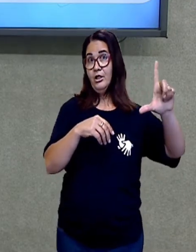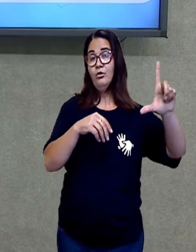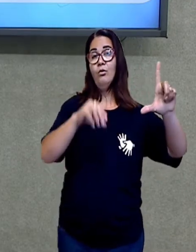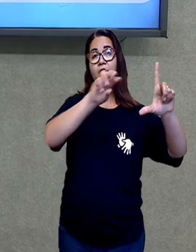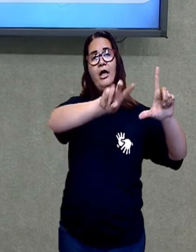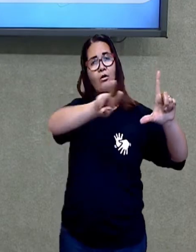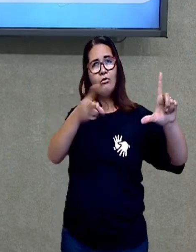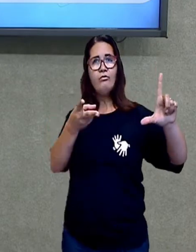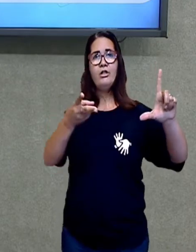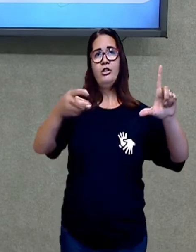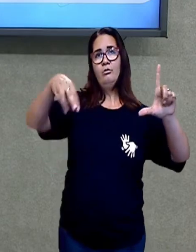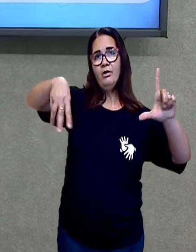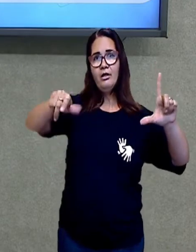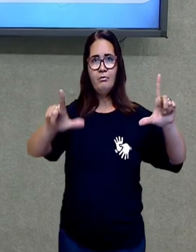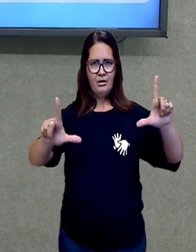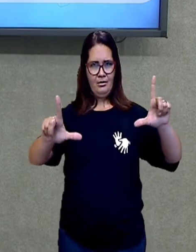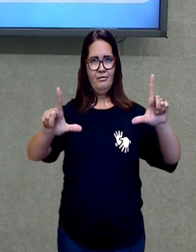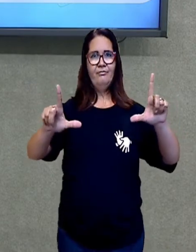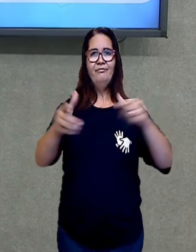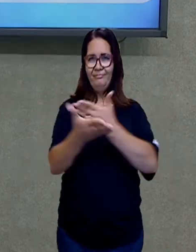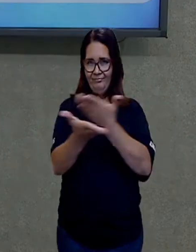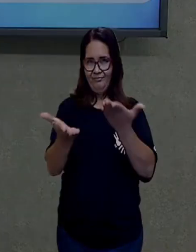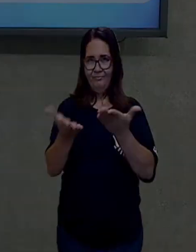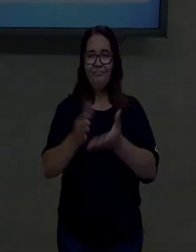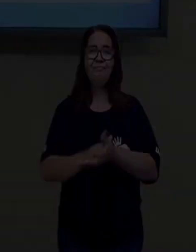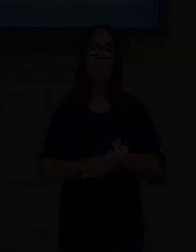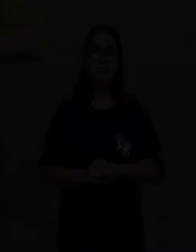ml. Vamos ver?